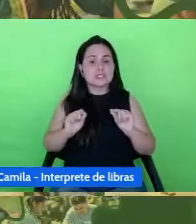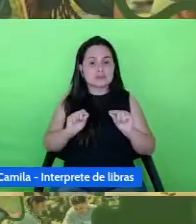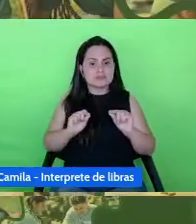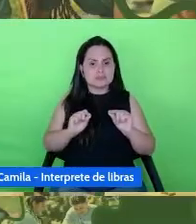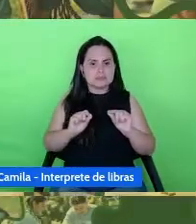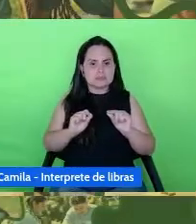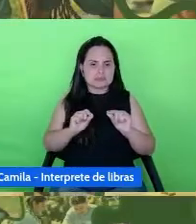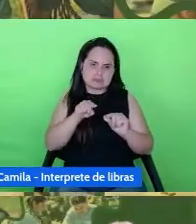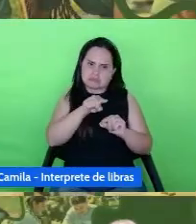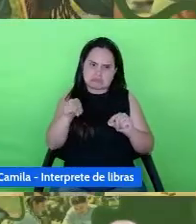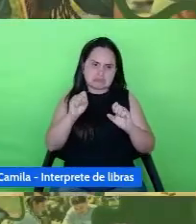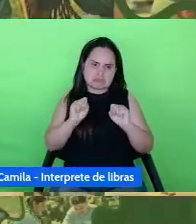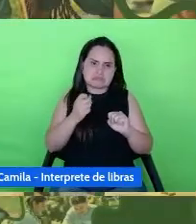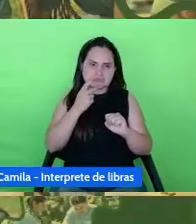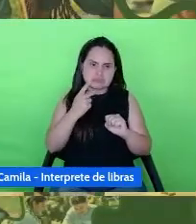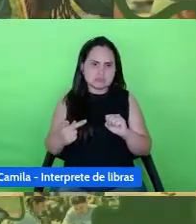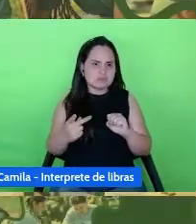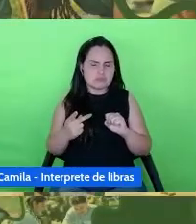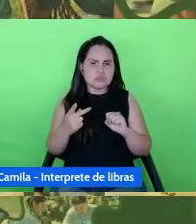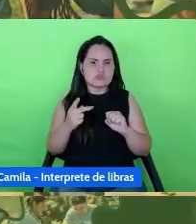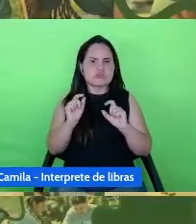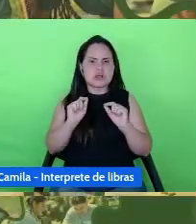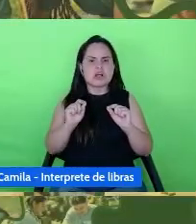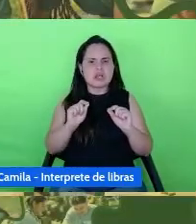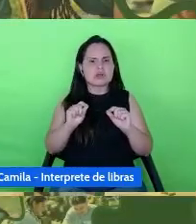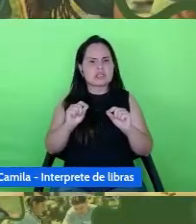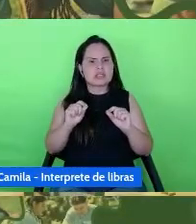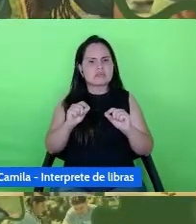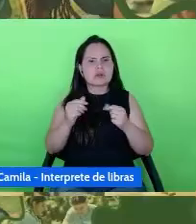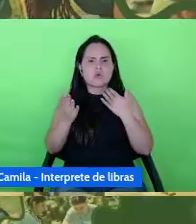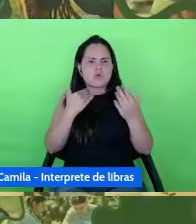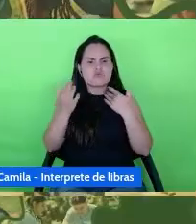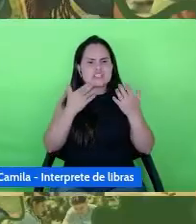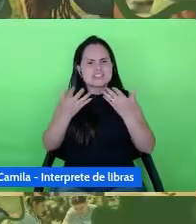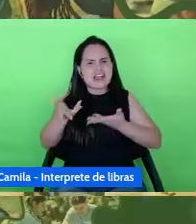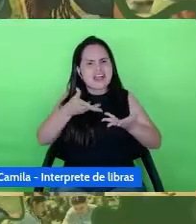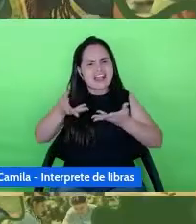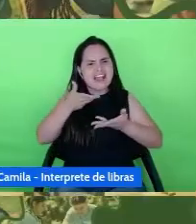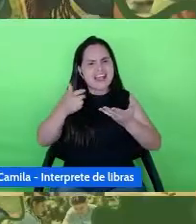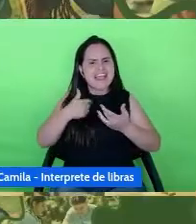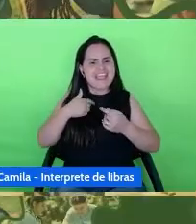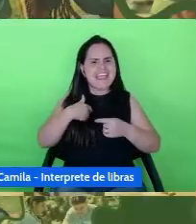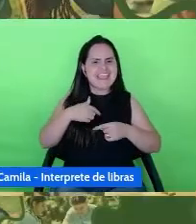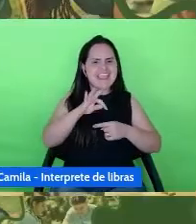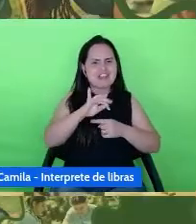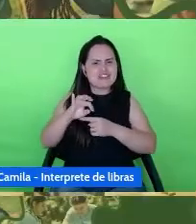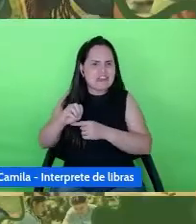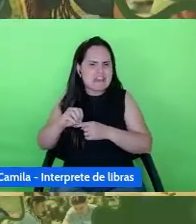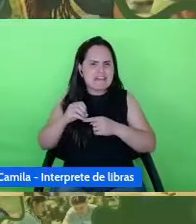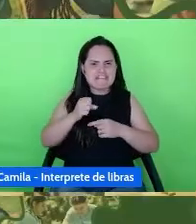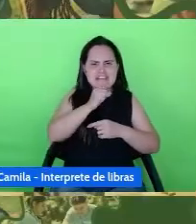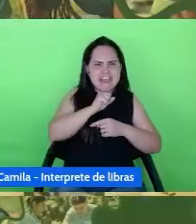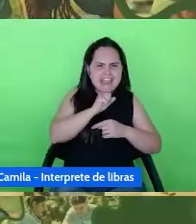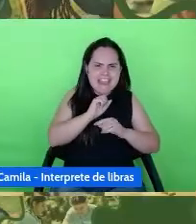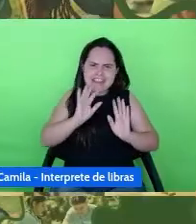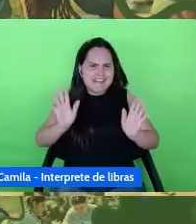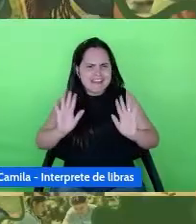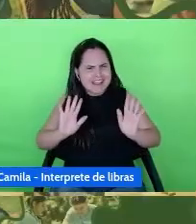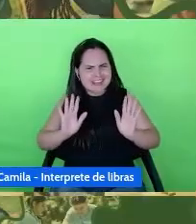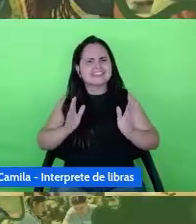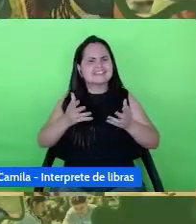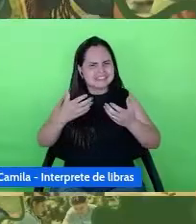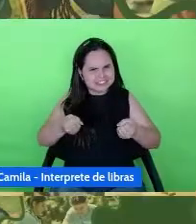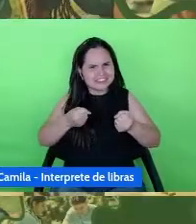permitam aí falar com menos pompa, para a gente estabelecer um diálogo, né? Eu sou tiozão, eu sou velho e tal, mas vamos lá, vamos conversar